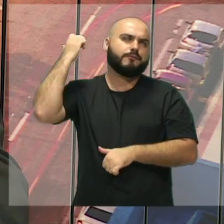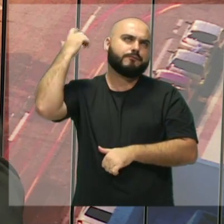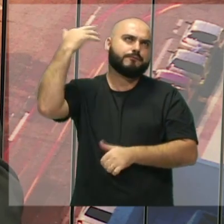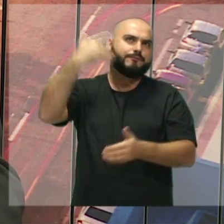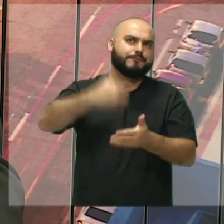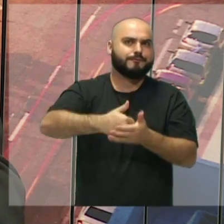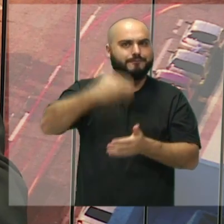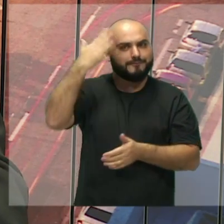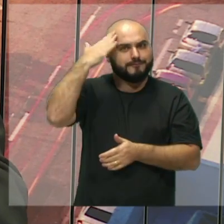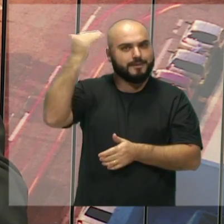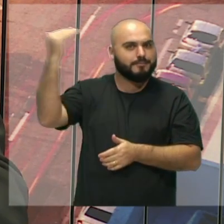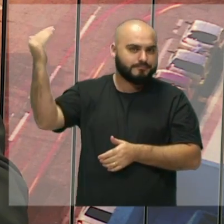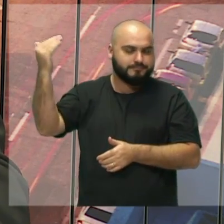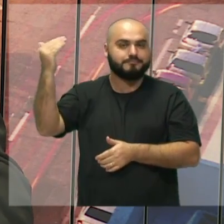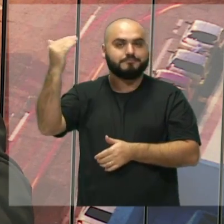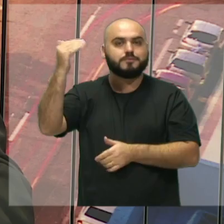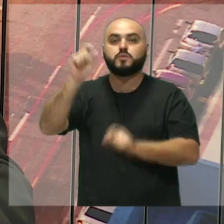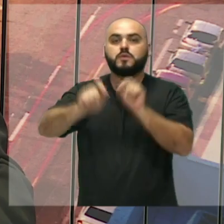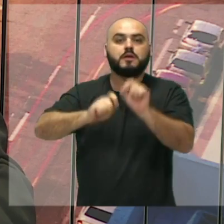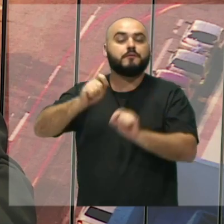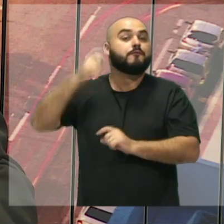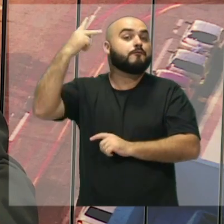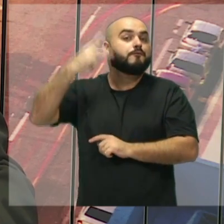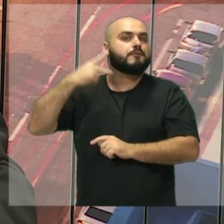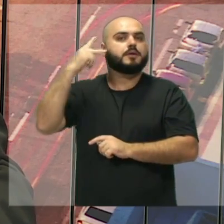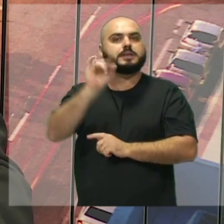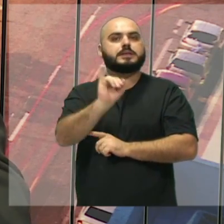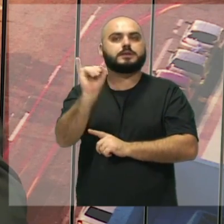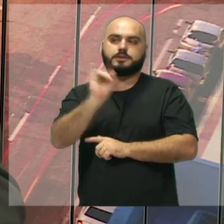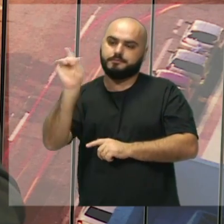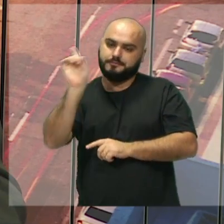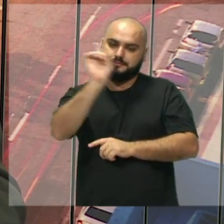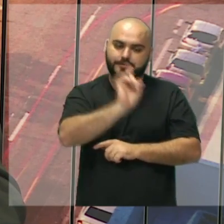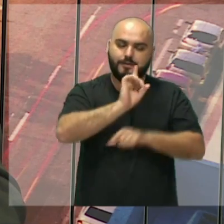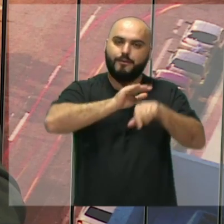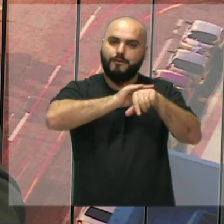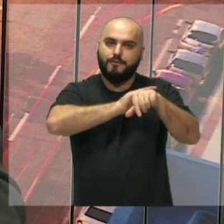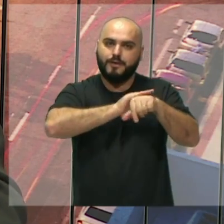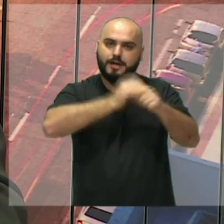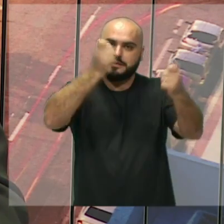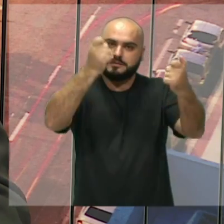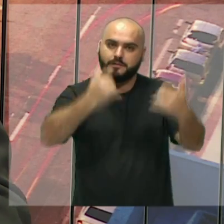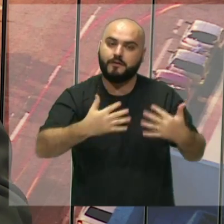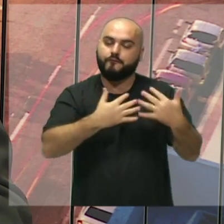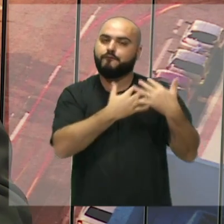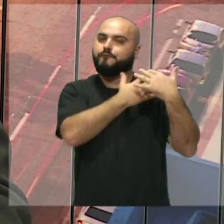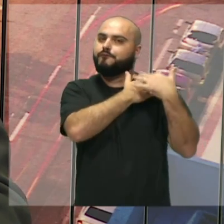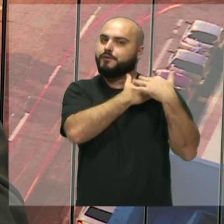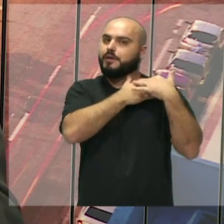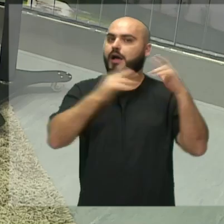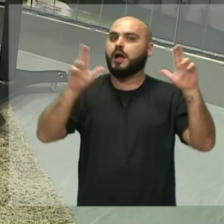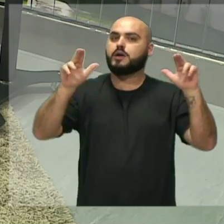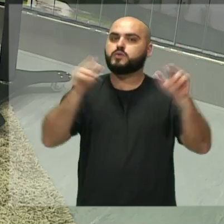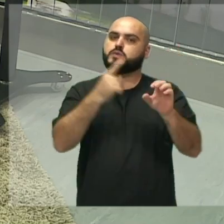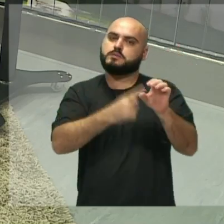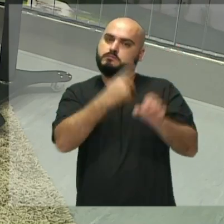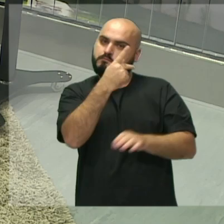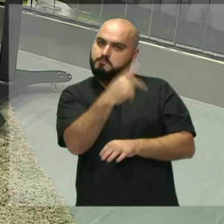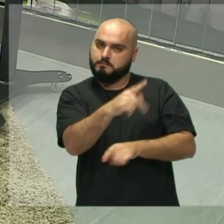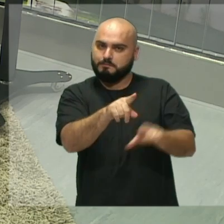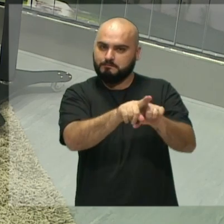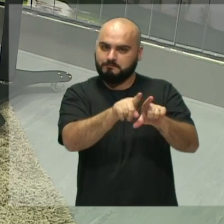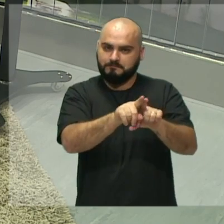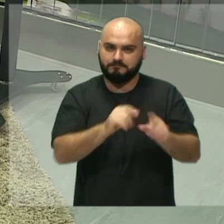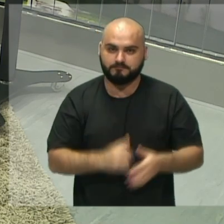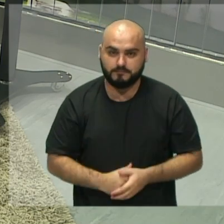Itajaí falarem a respeito de suas pautas legislativas e os principais assuntos da cidade. E no programa